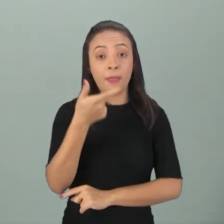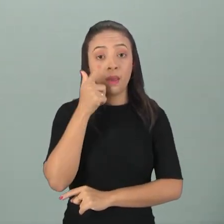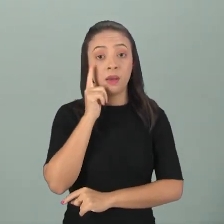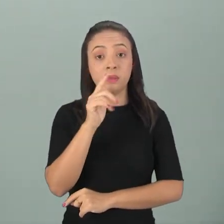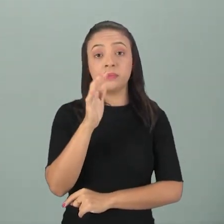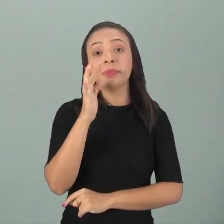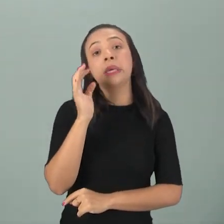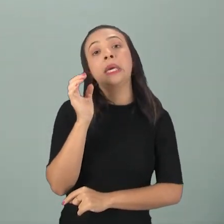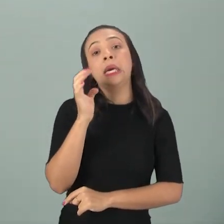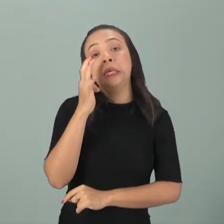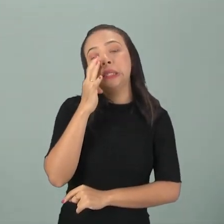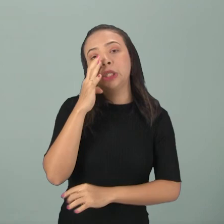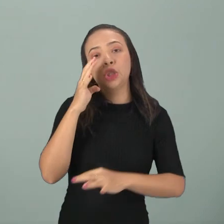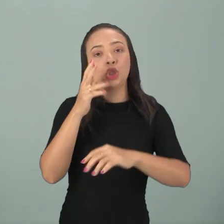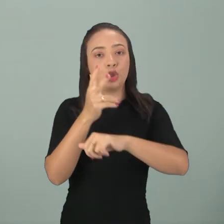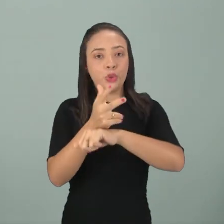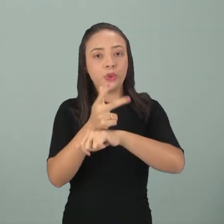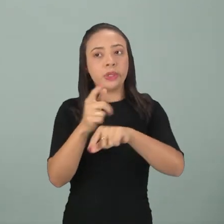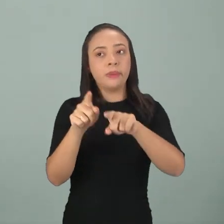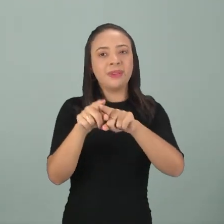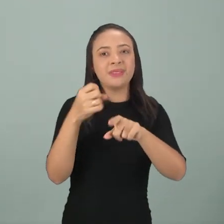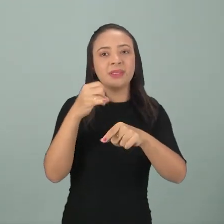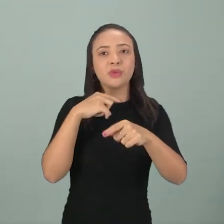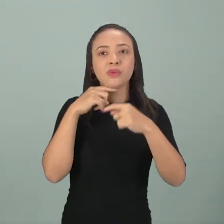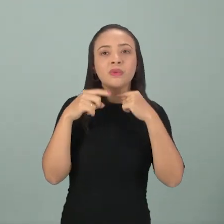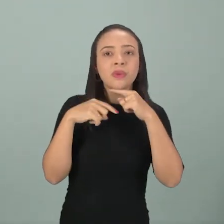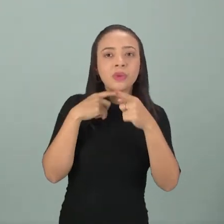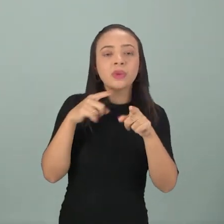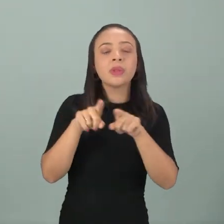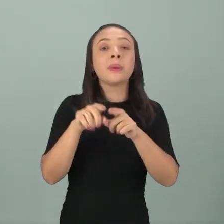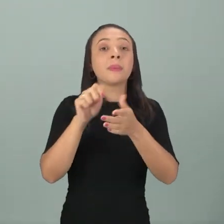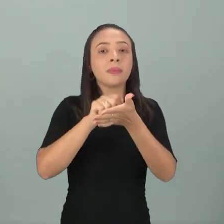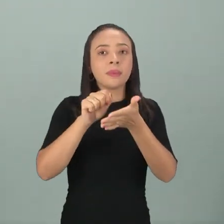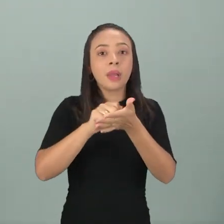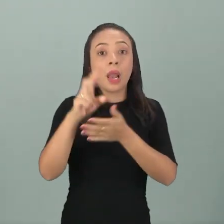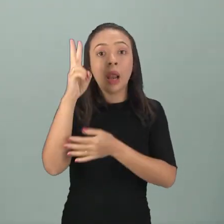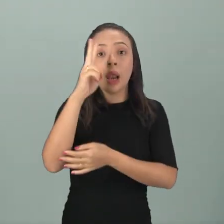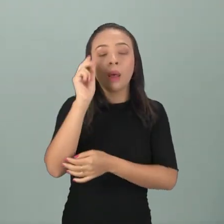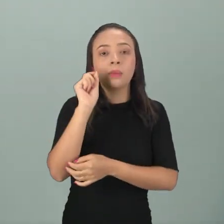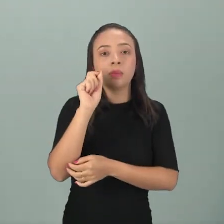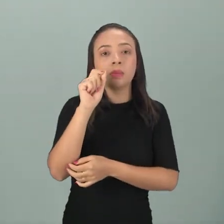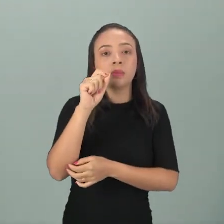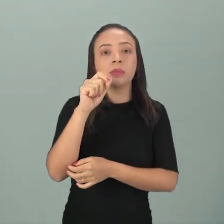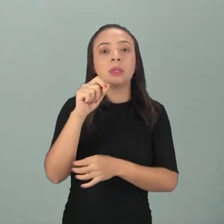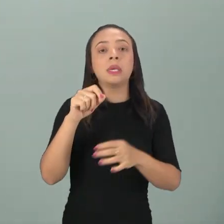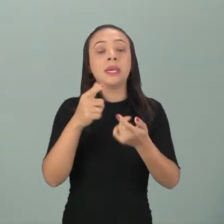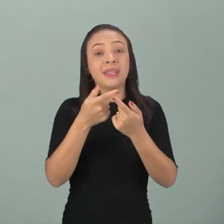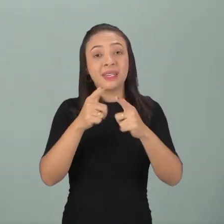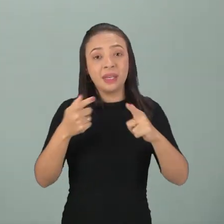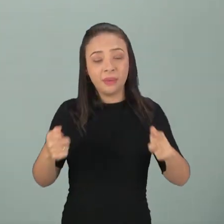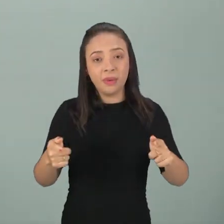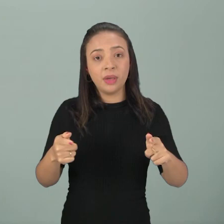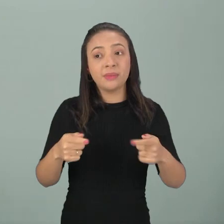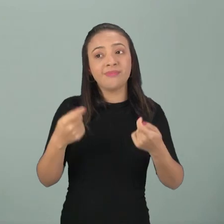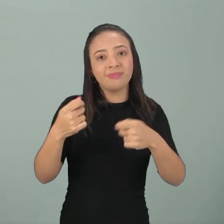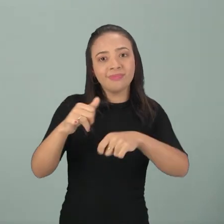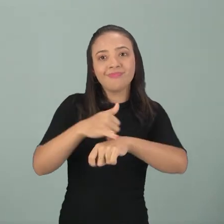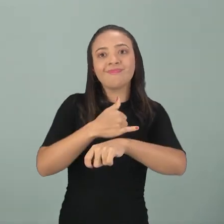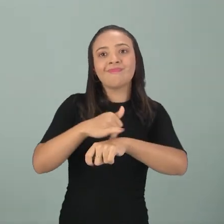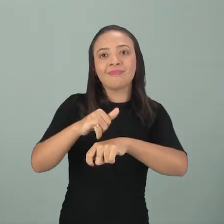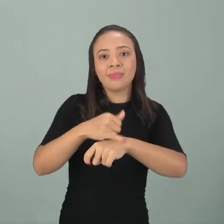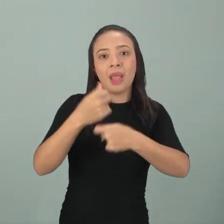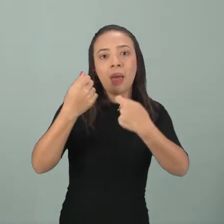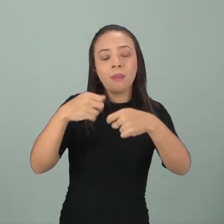possam assistir os nossos vídeos, tirar as dúvidas, fazer as anotações. Lembrando que essa parte de gramática é uma questão de técnica.